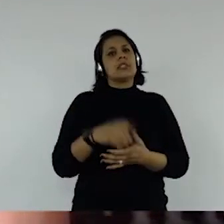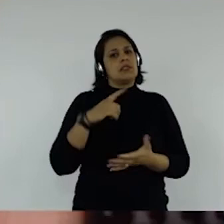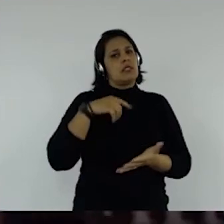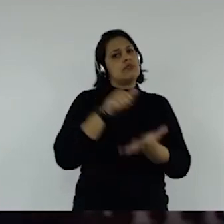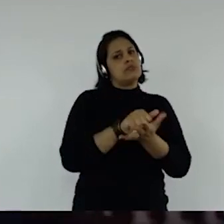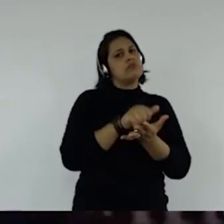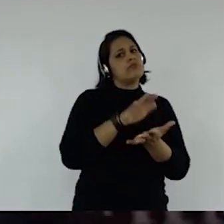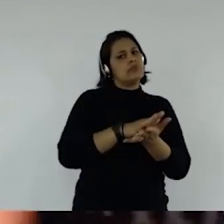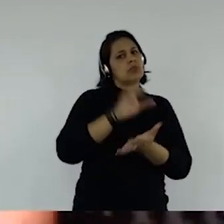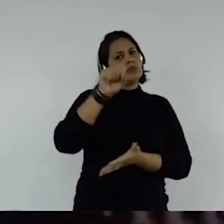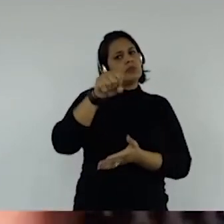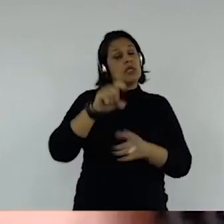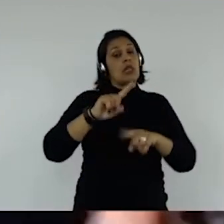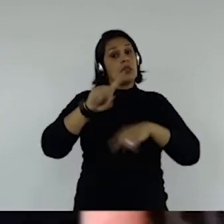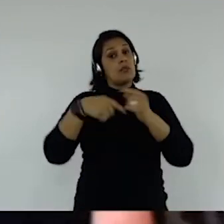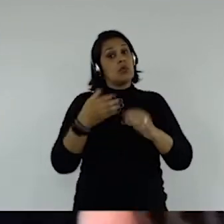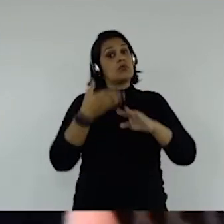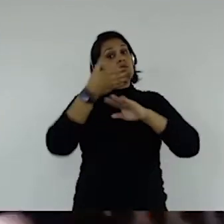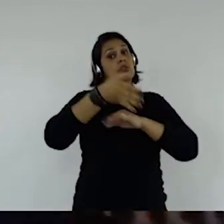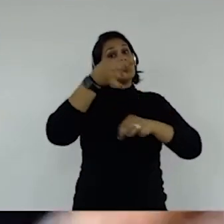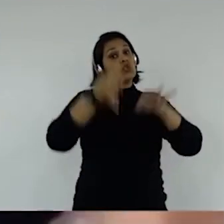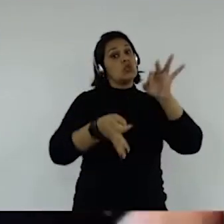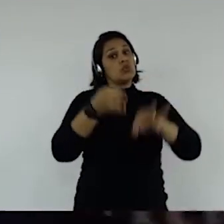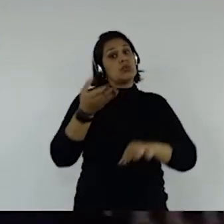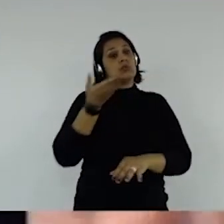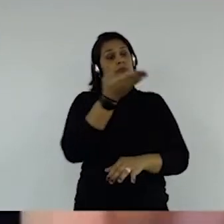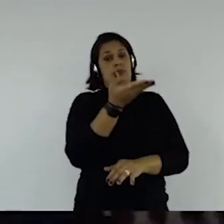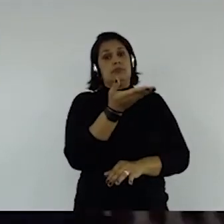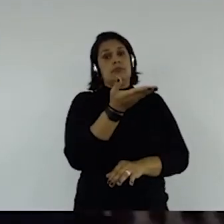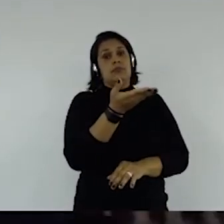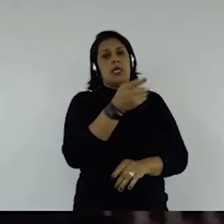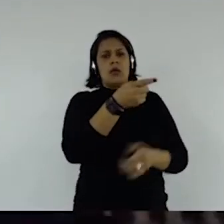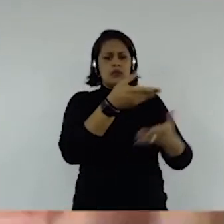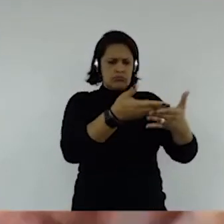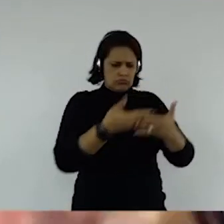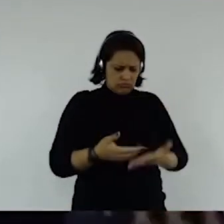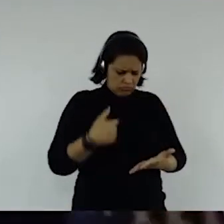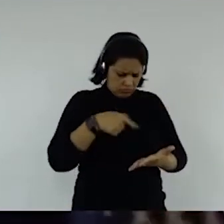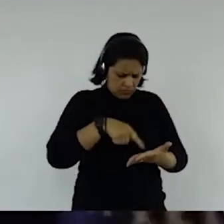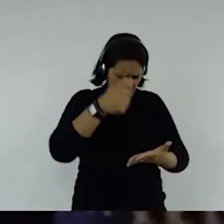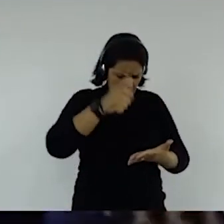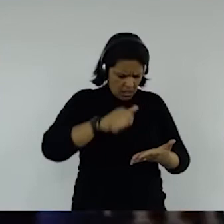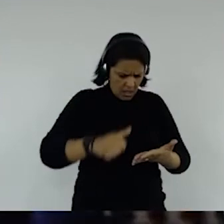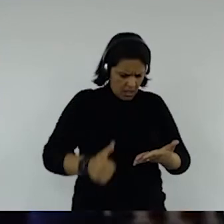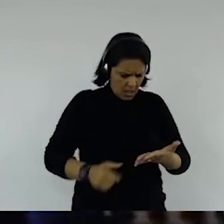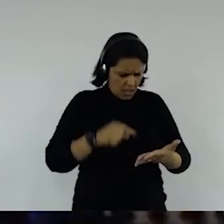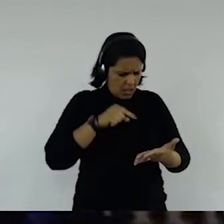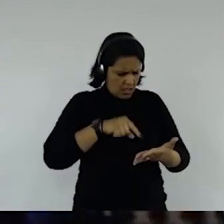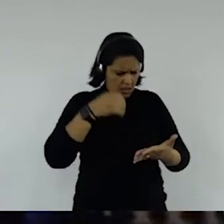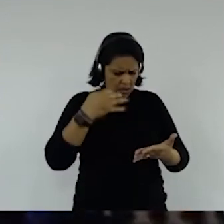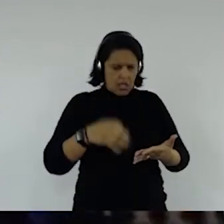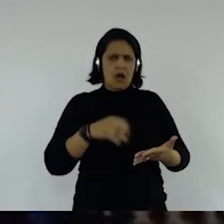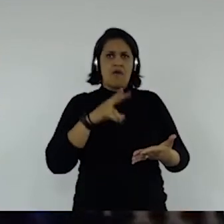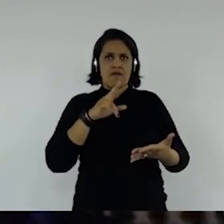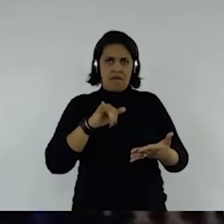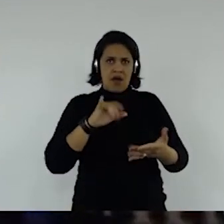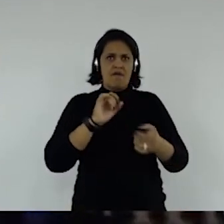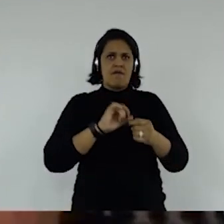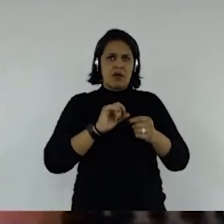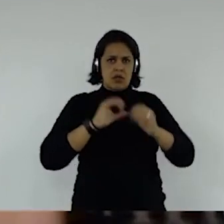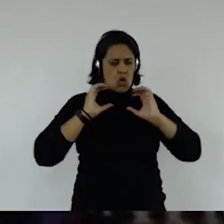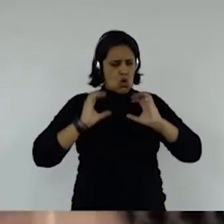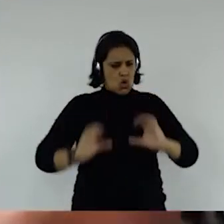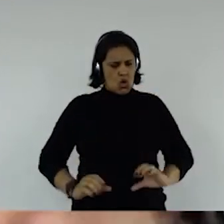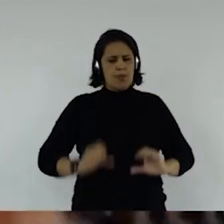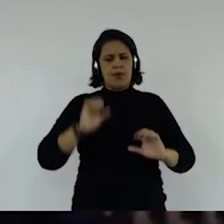que as partes forem ao judiciário, ou uma arbitragem, e quando o julgador analisar aquilo, ele deve, sim, levar em consideração o comportamento das